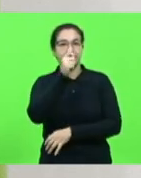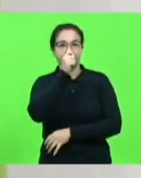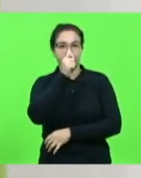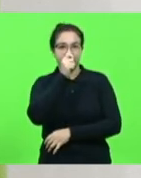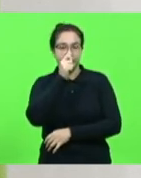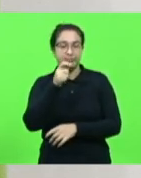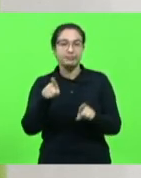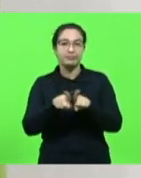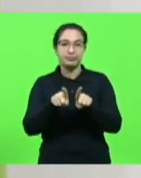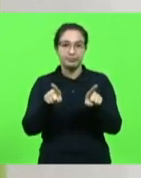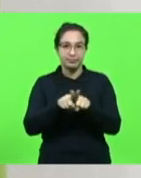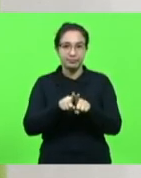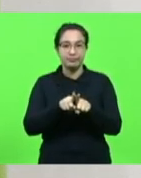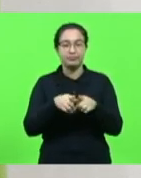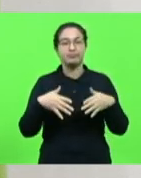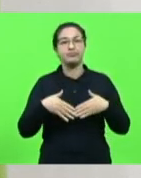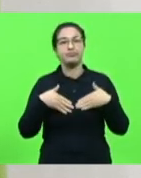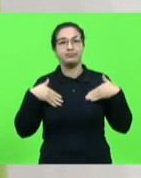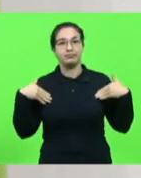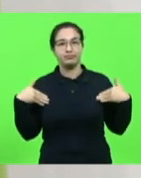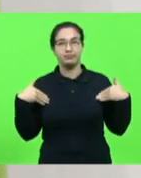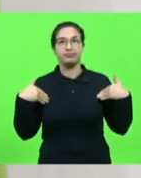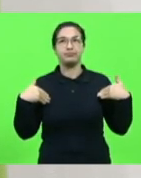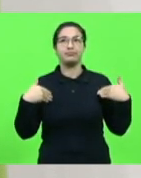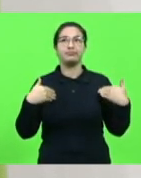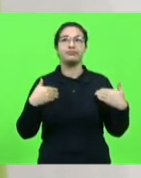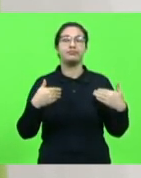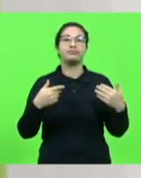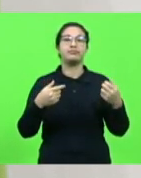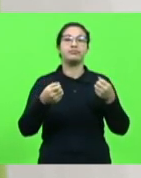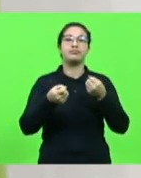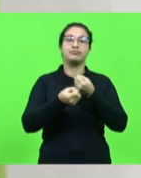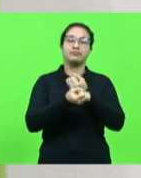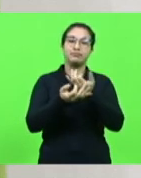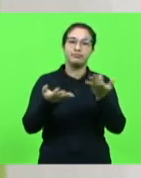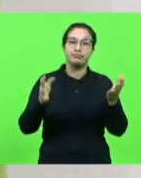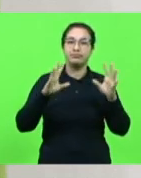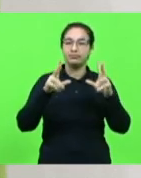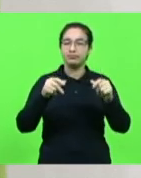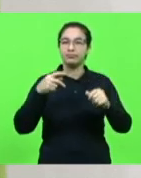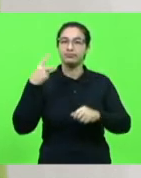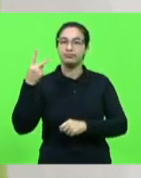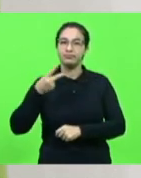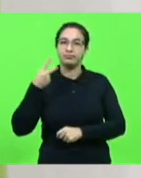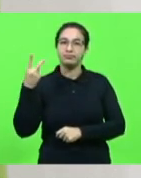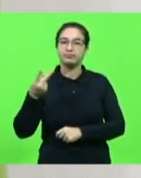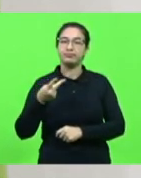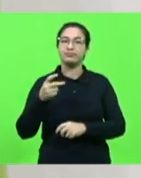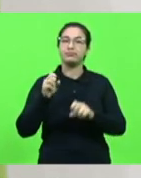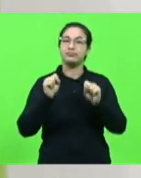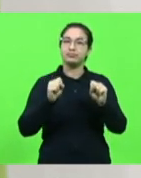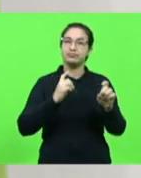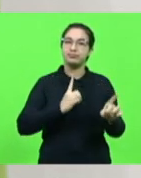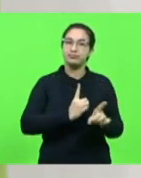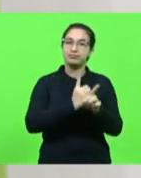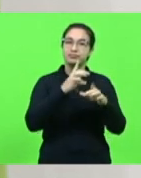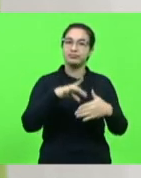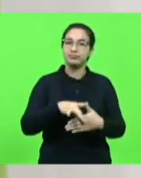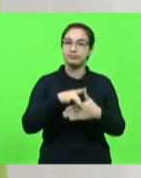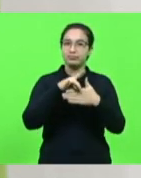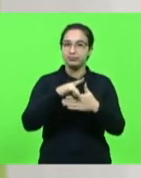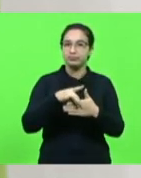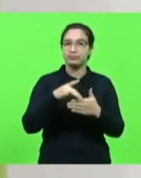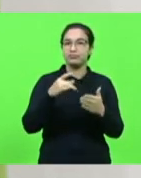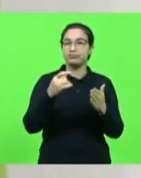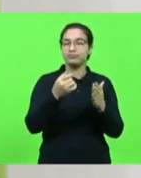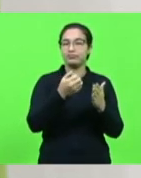também com prazer, com muita honra, transmito a todos os demais parlamentares que eventualmente encontrem, né, lideranças, escritores, jovens